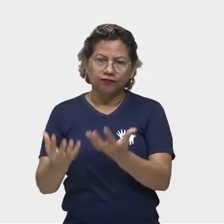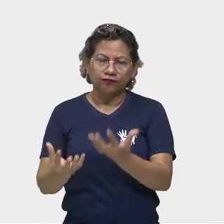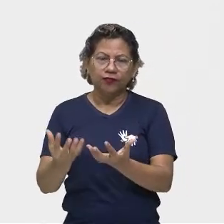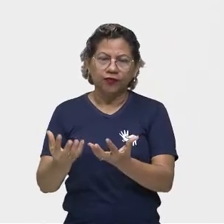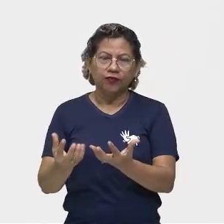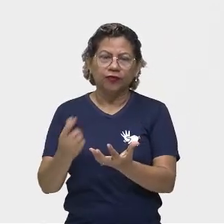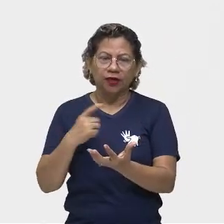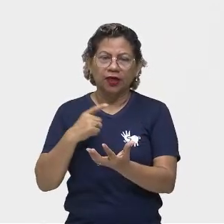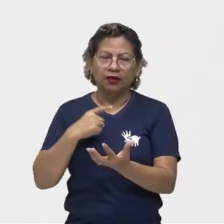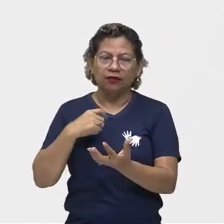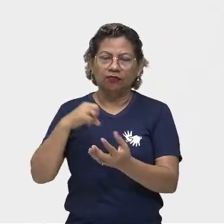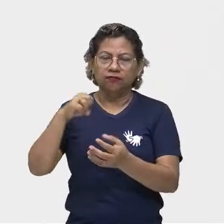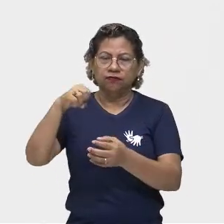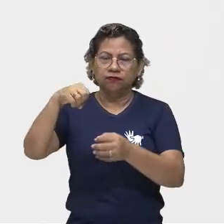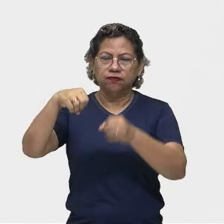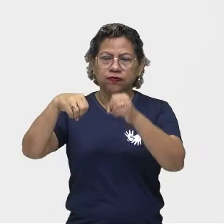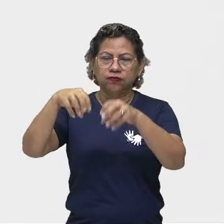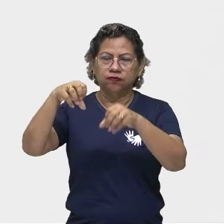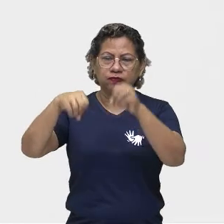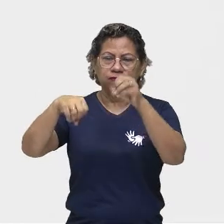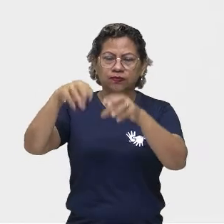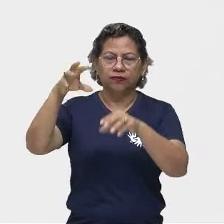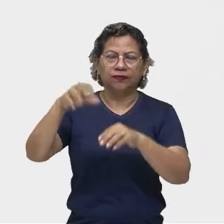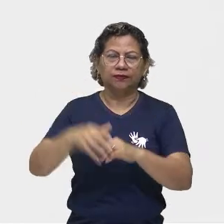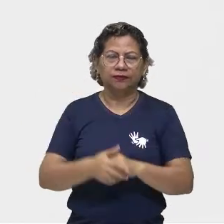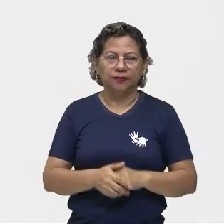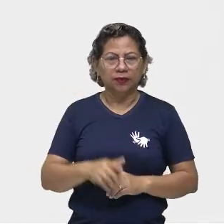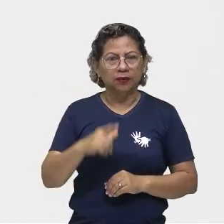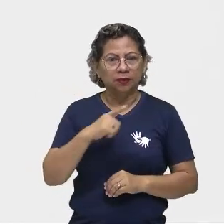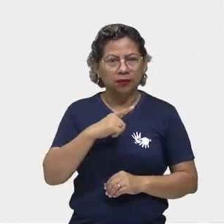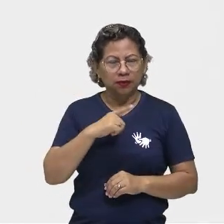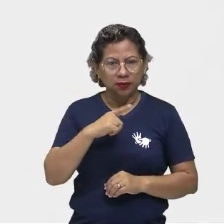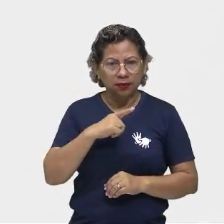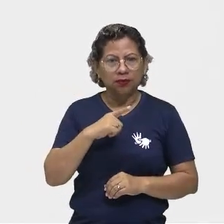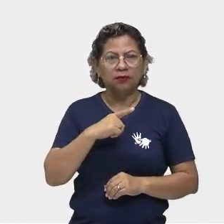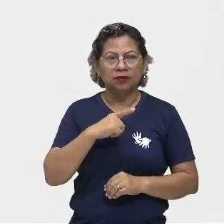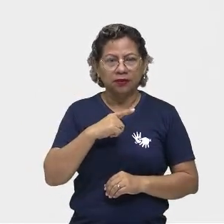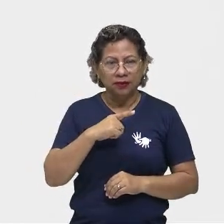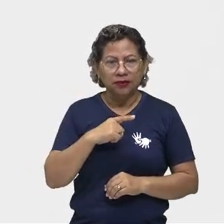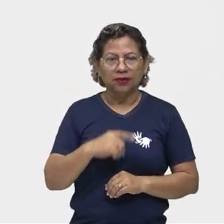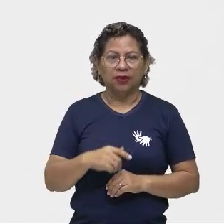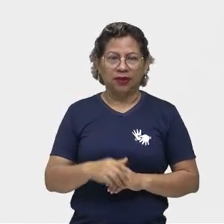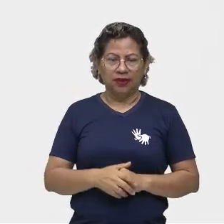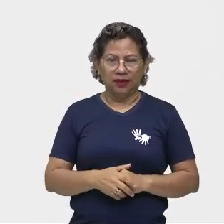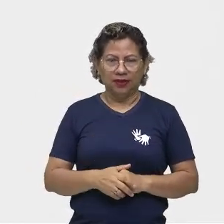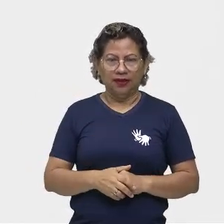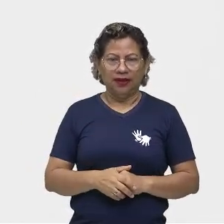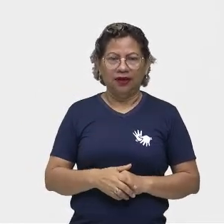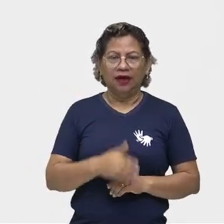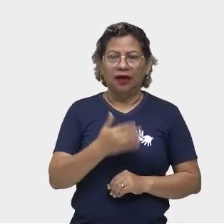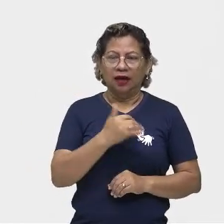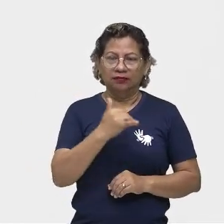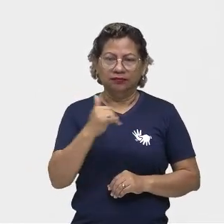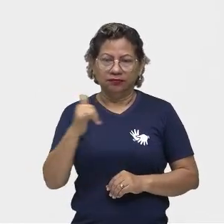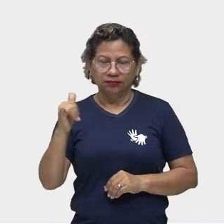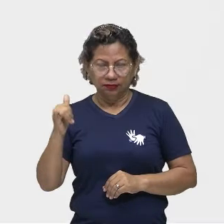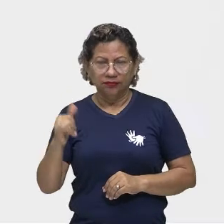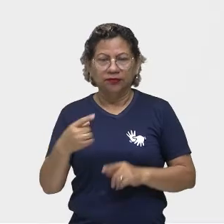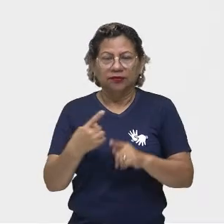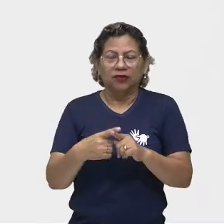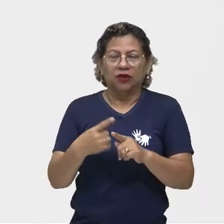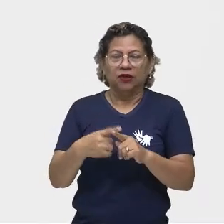aqui queimando. E aí, quando ocorre aí a liberação de energia através da queima